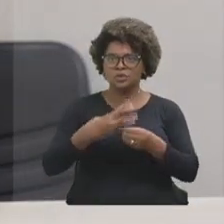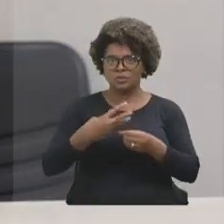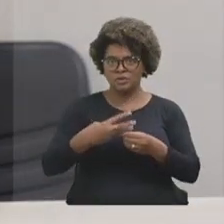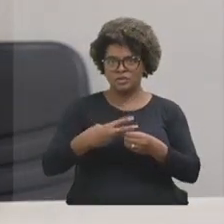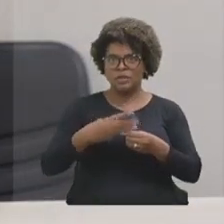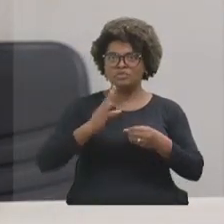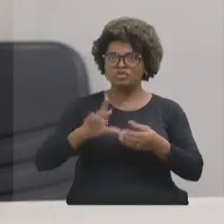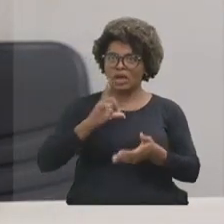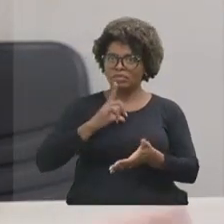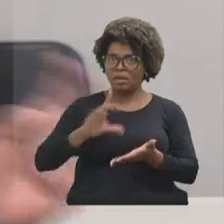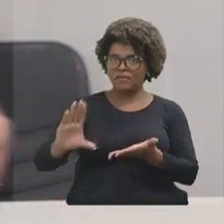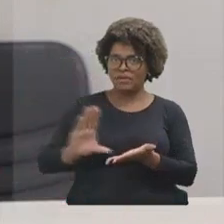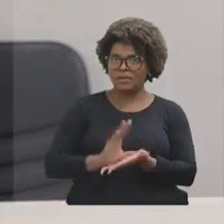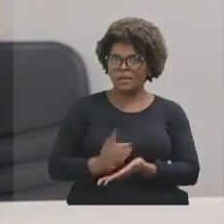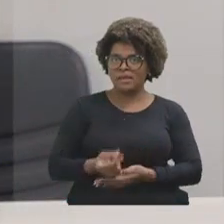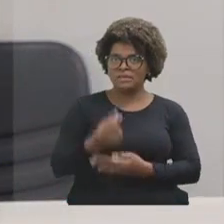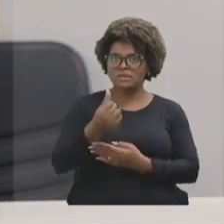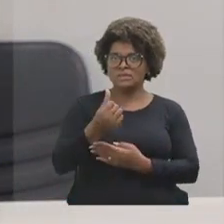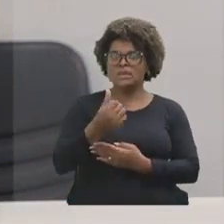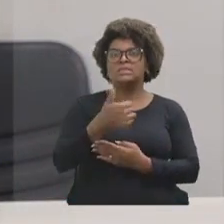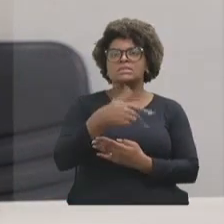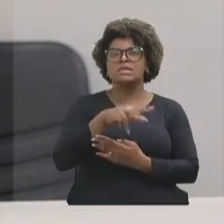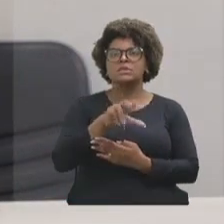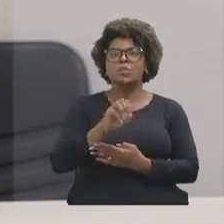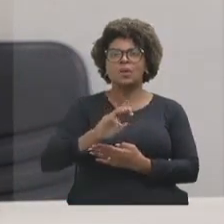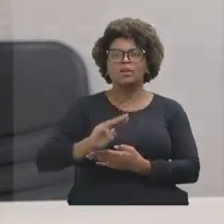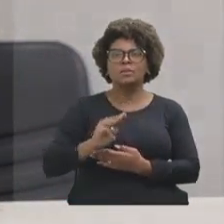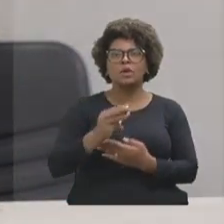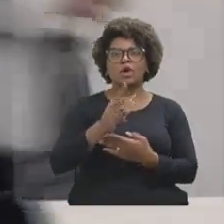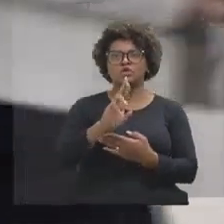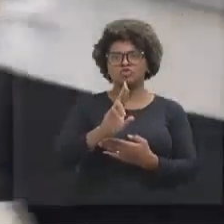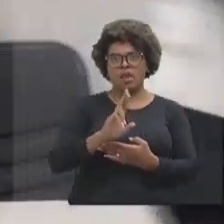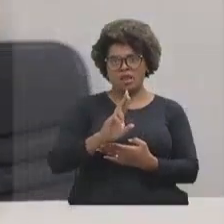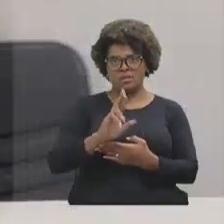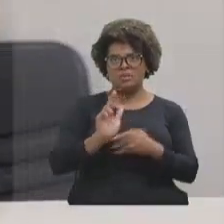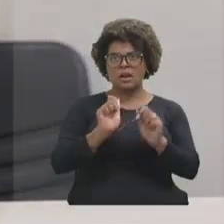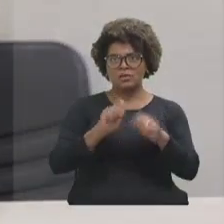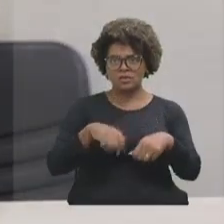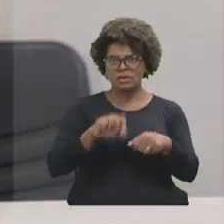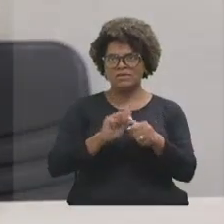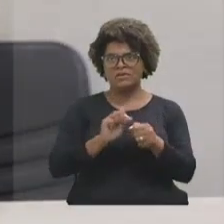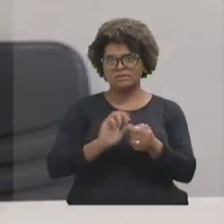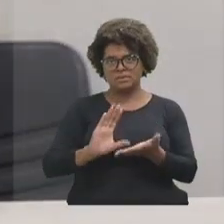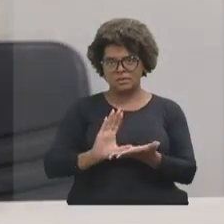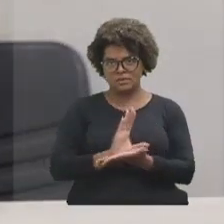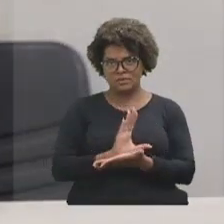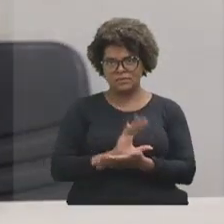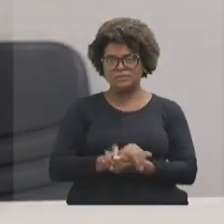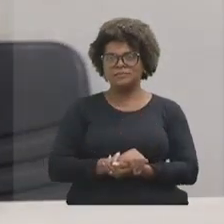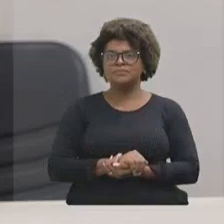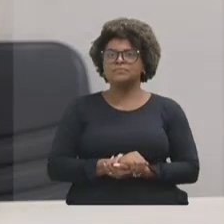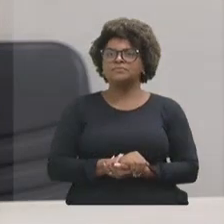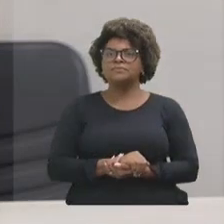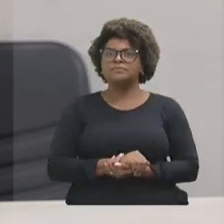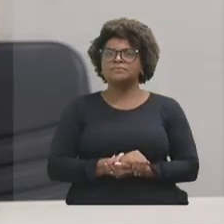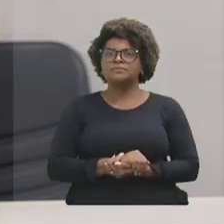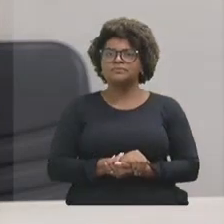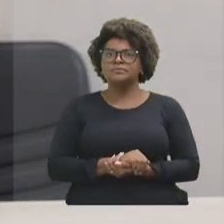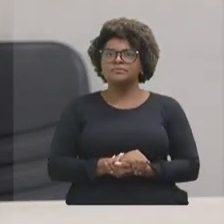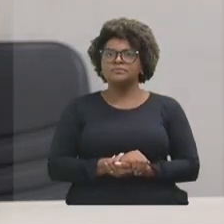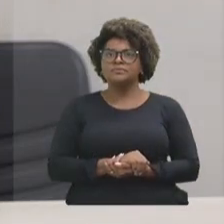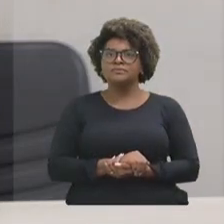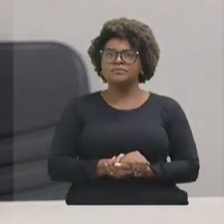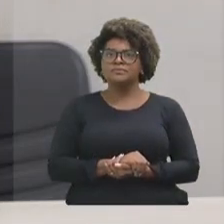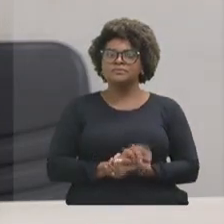que eles consigam também ter o recurso de custeio além do investimento está sendo colocado de repente